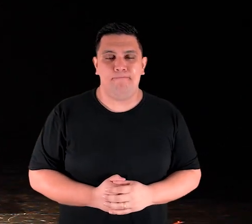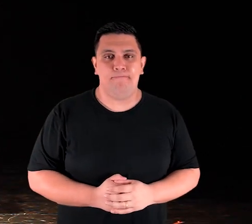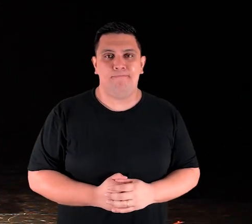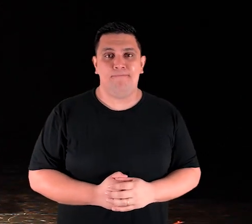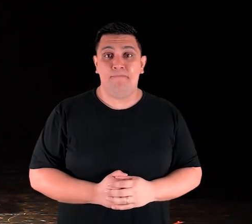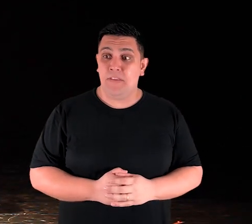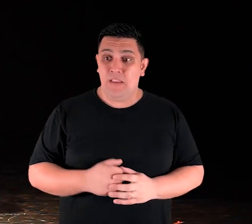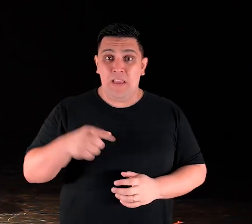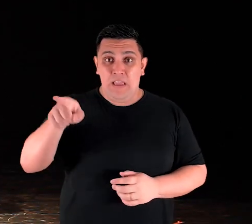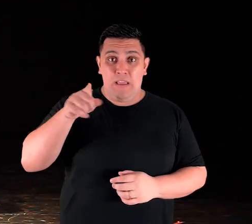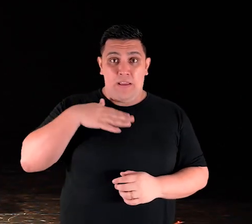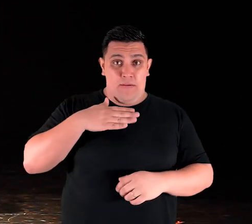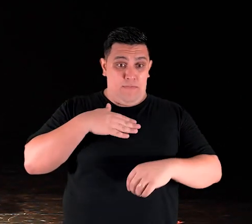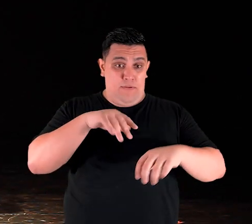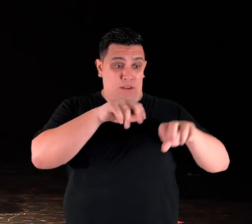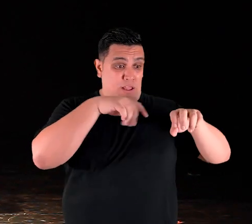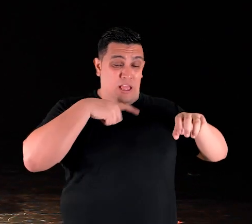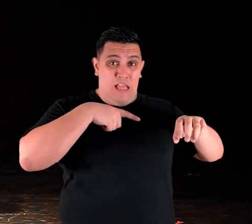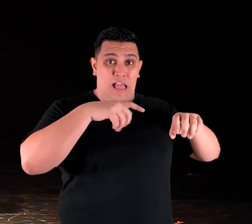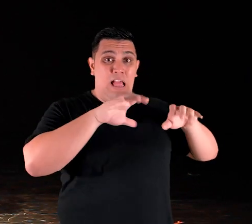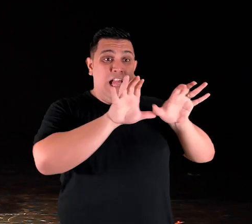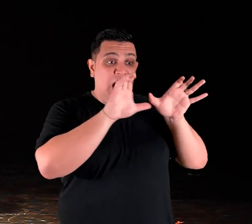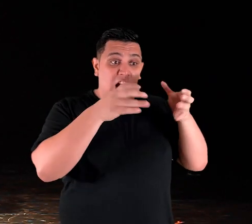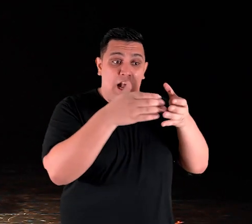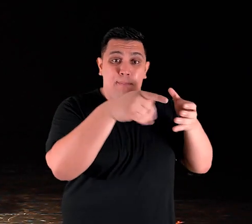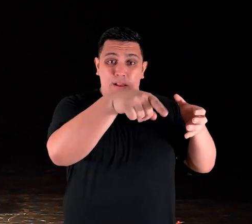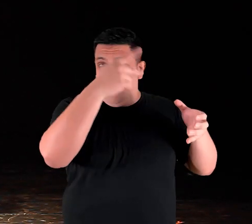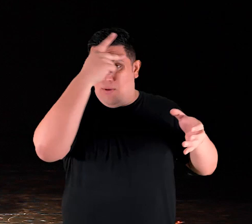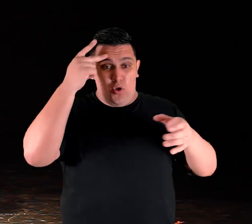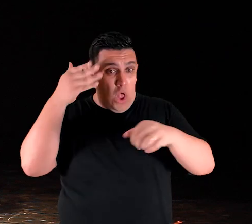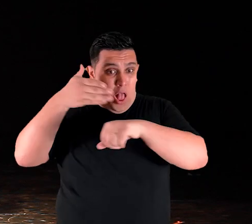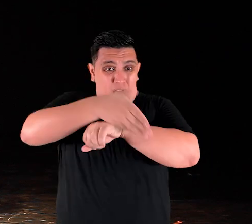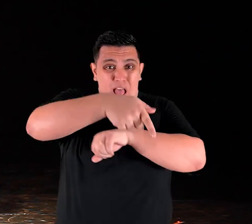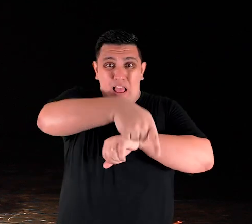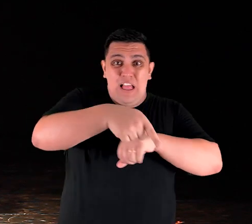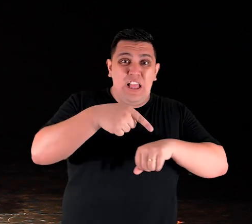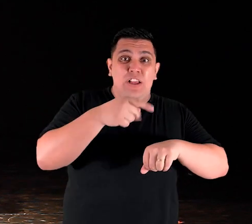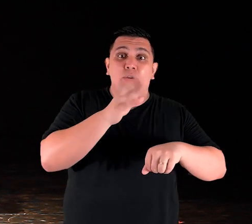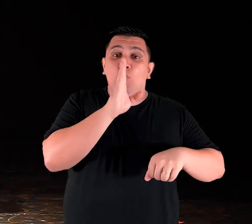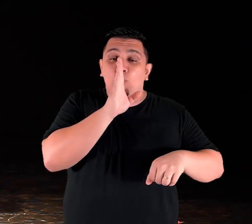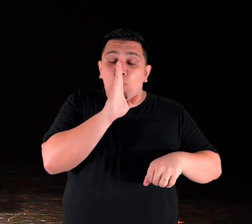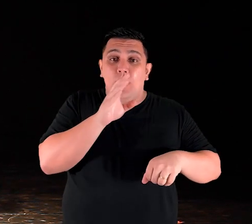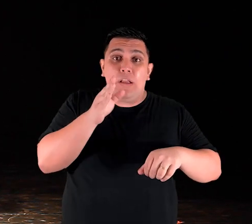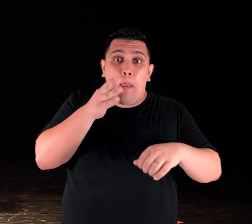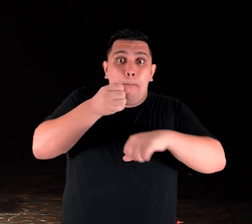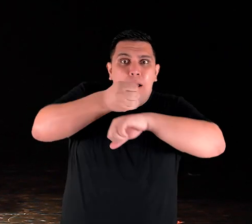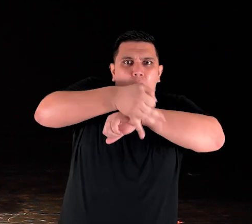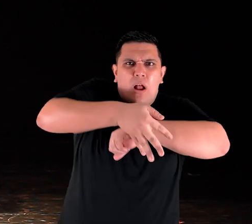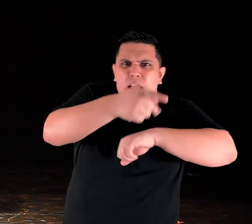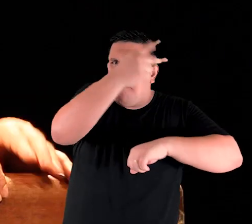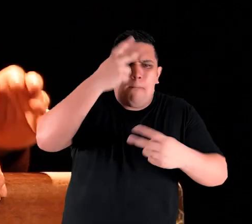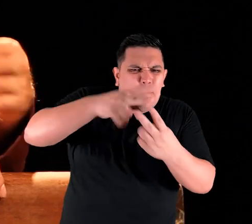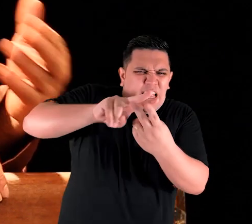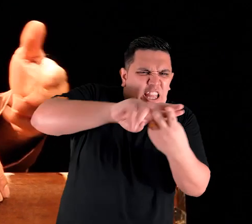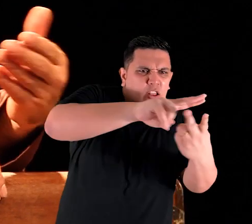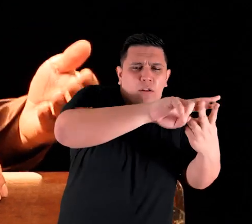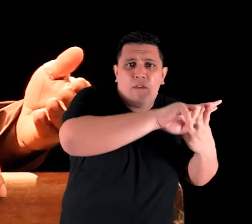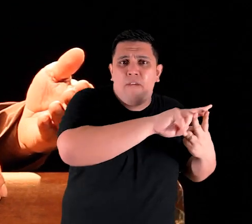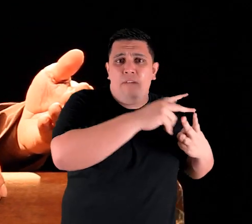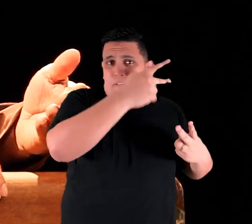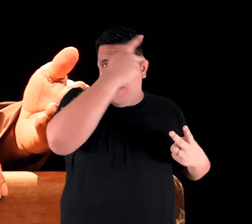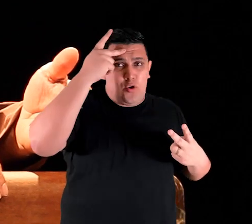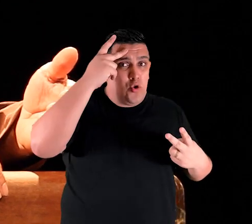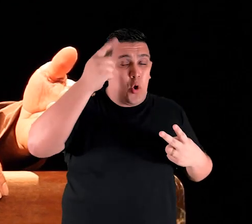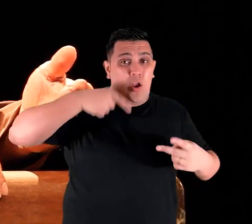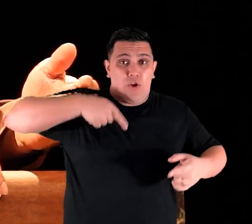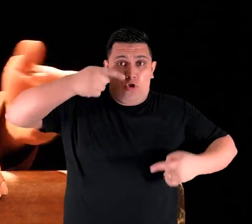Com a invasão do parlamento na calada da madrugada, eles prenderam diversos constituintes. E,